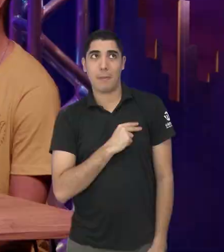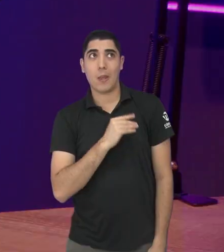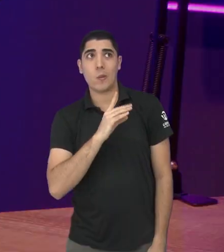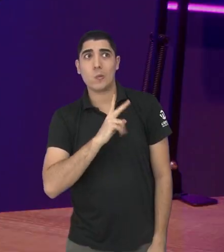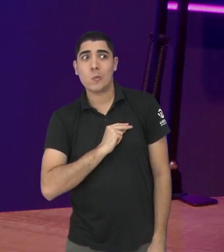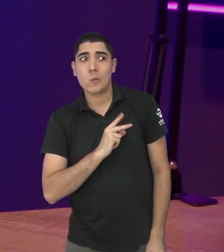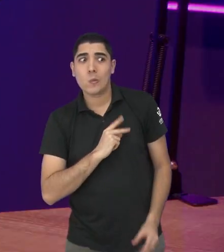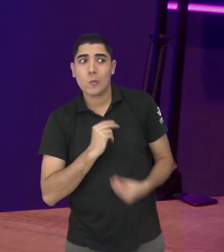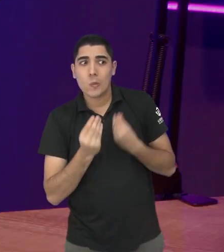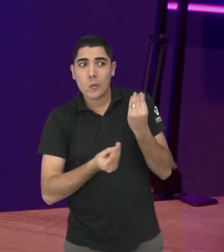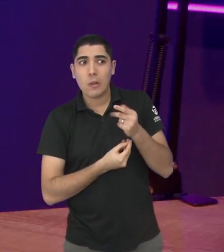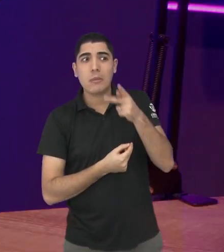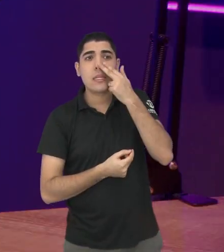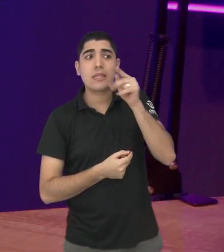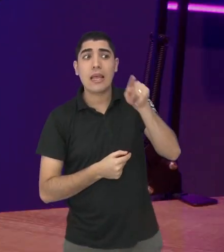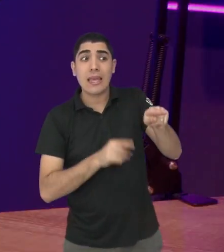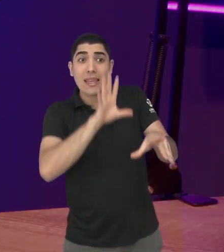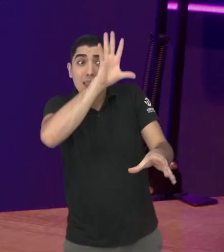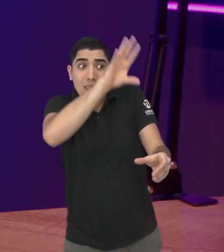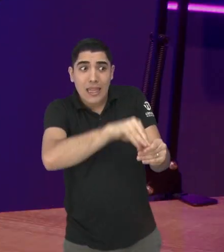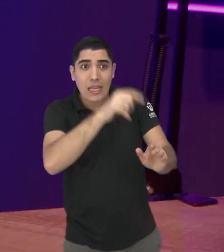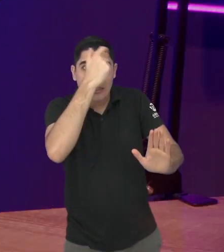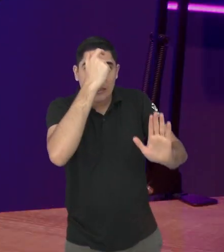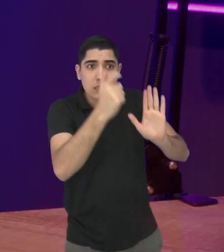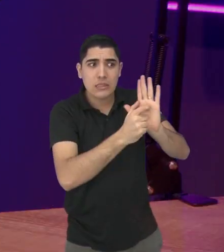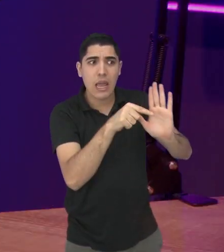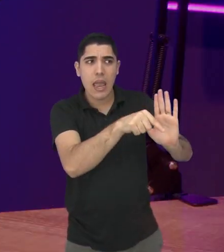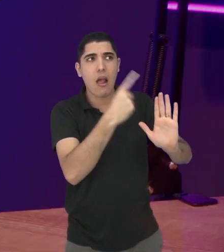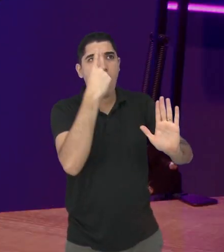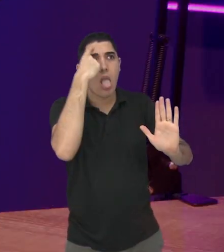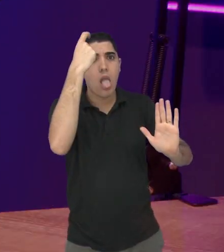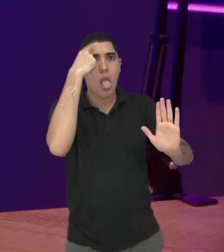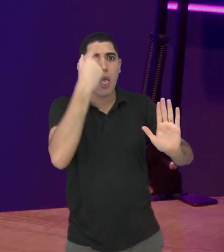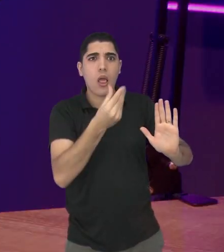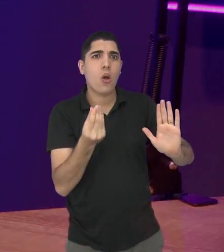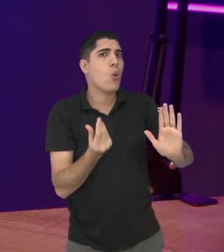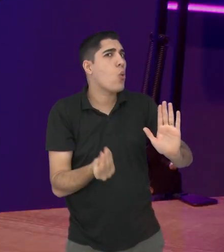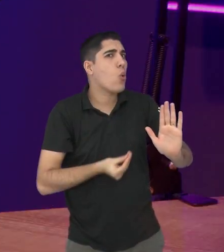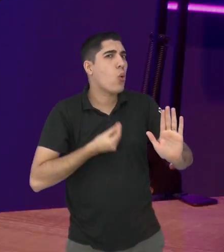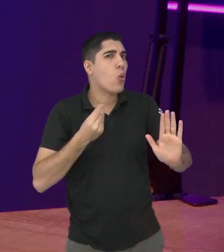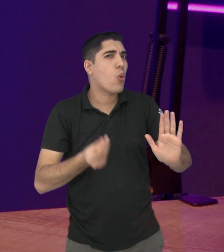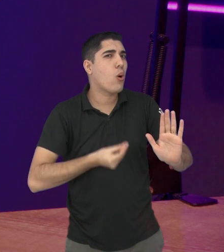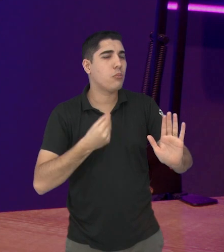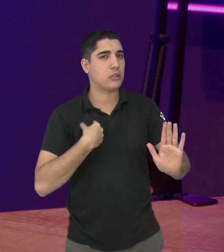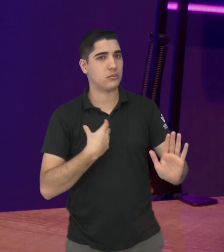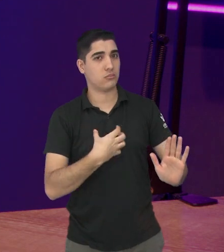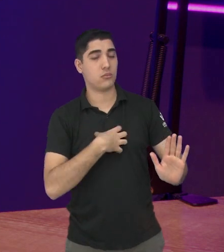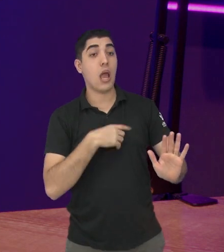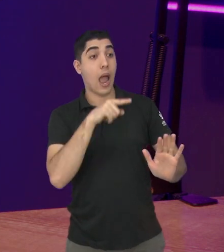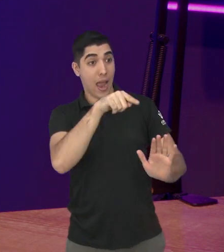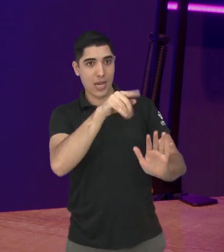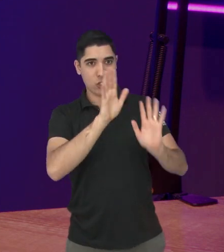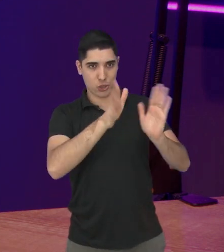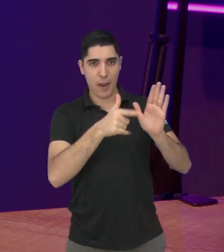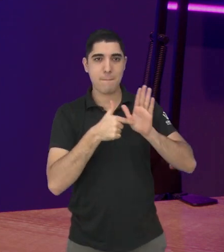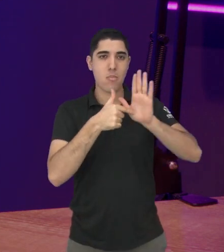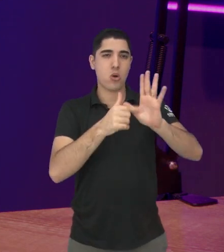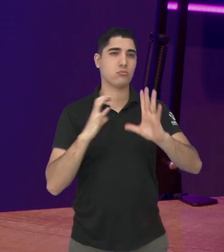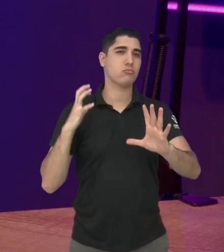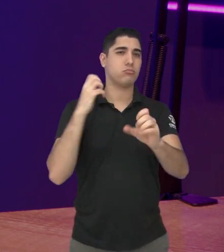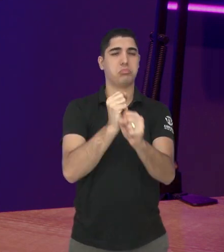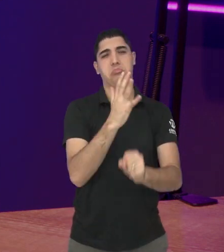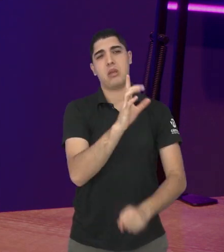é que será que tá a cabeça dessa inteligência artificial? E o processo foi assim, eles mostraram cerca de